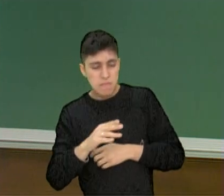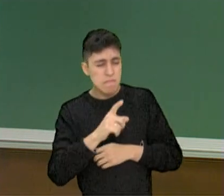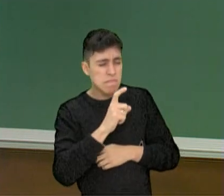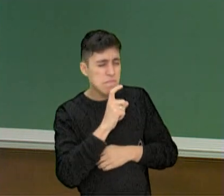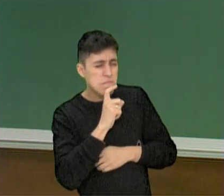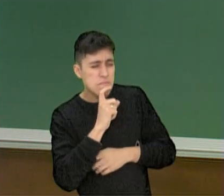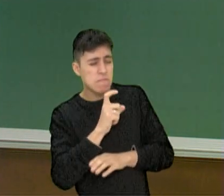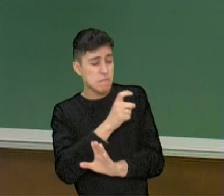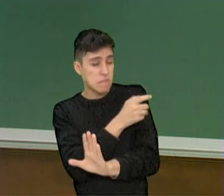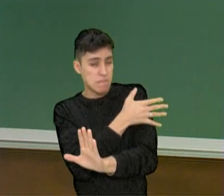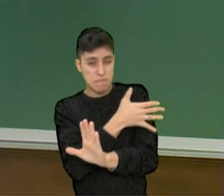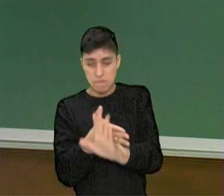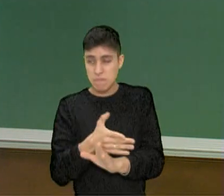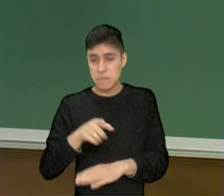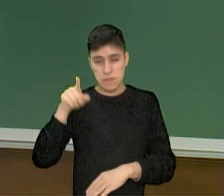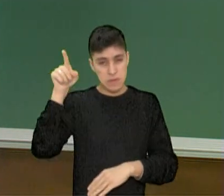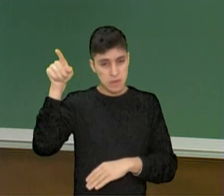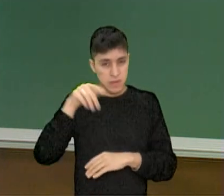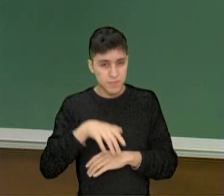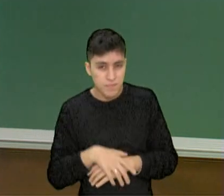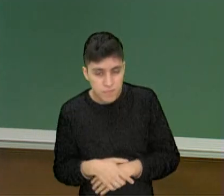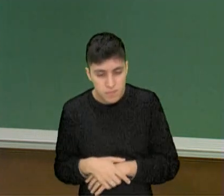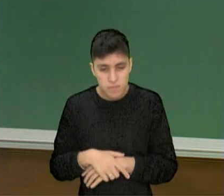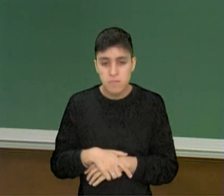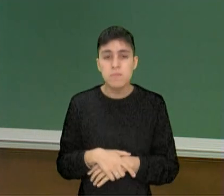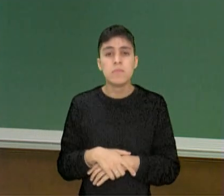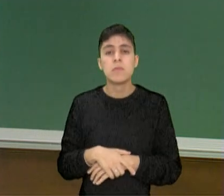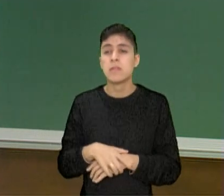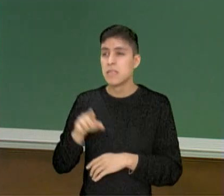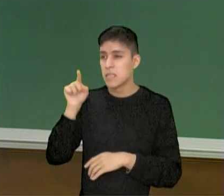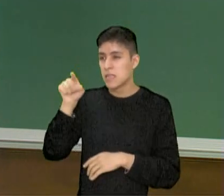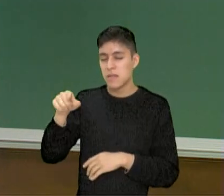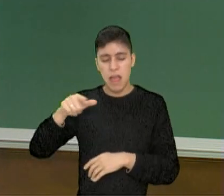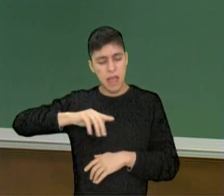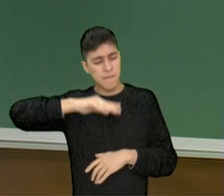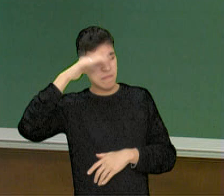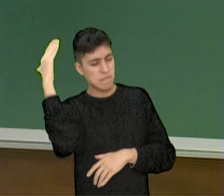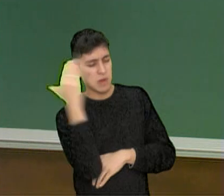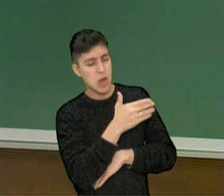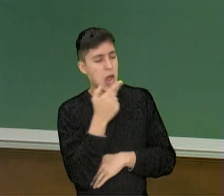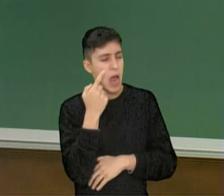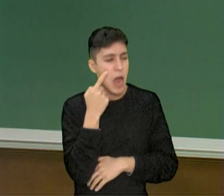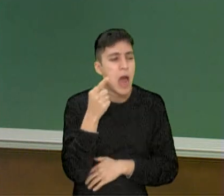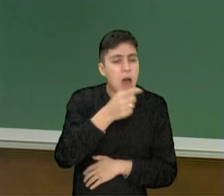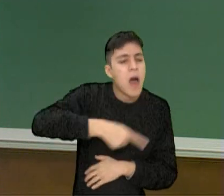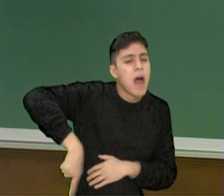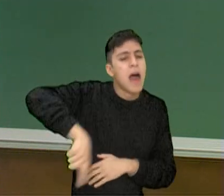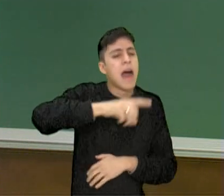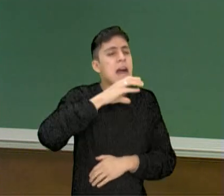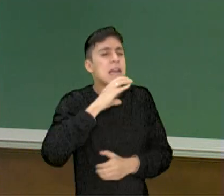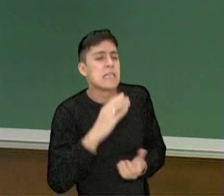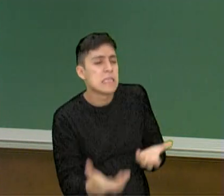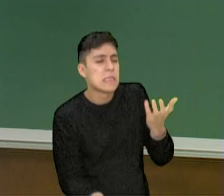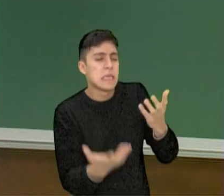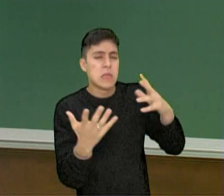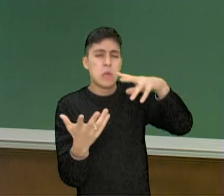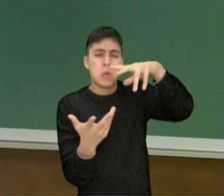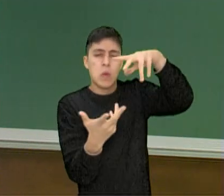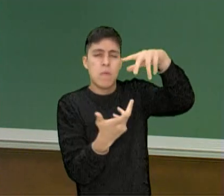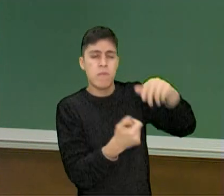e 1982. Isso, para muitos, provou que o aquecimento global era uma